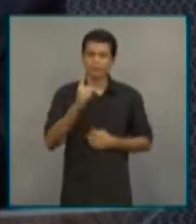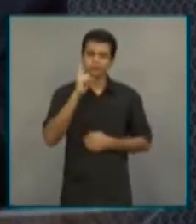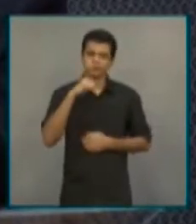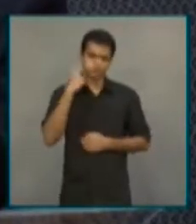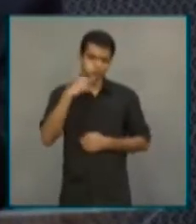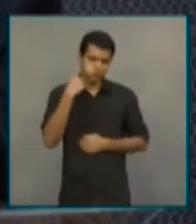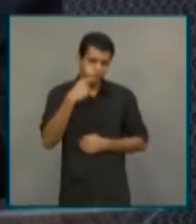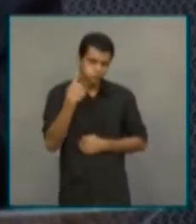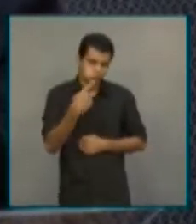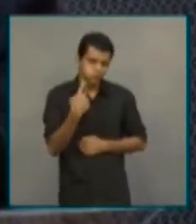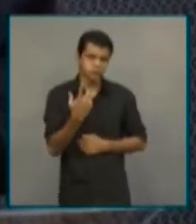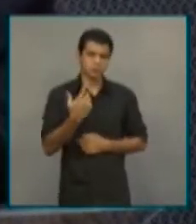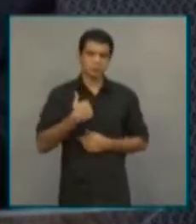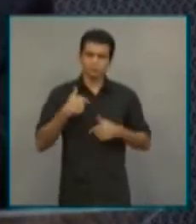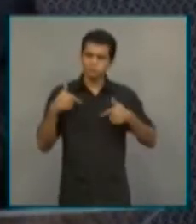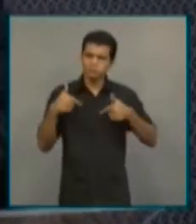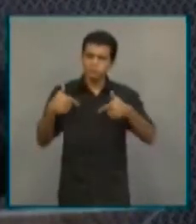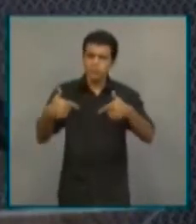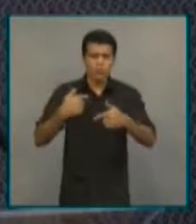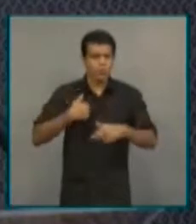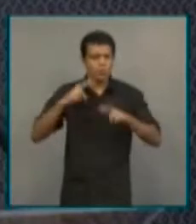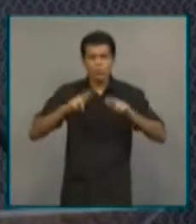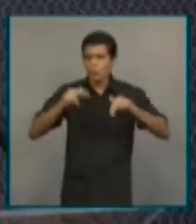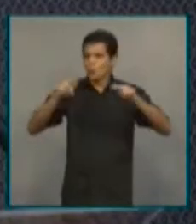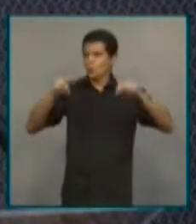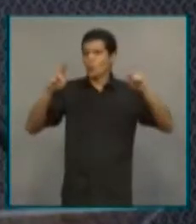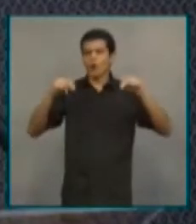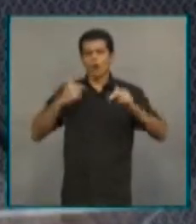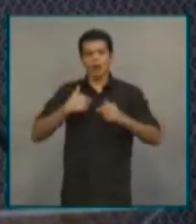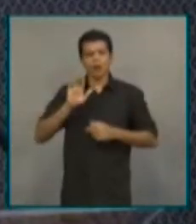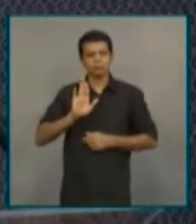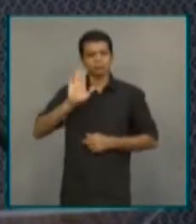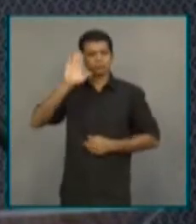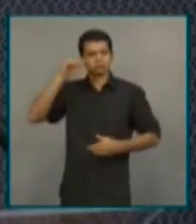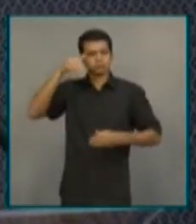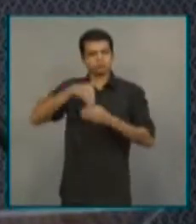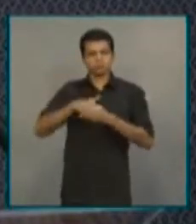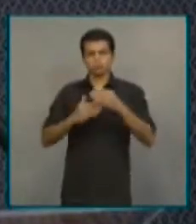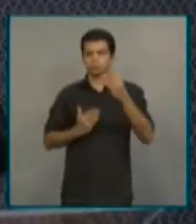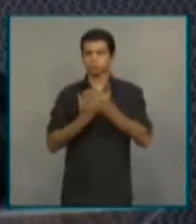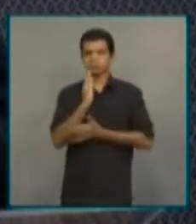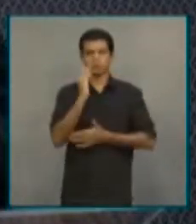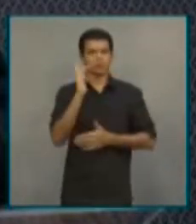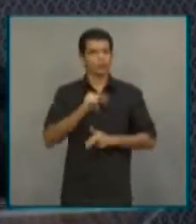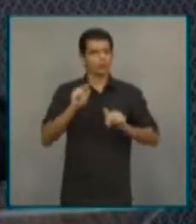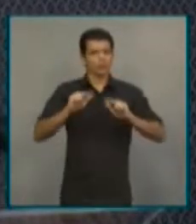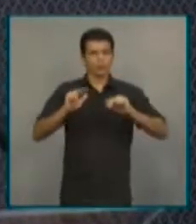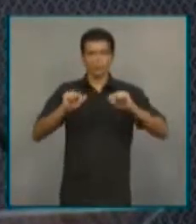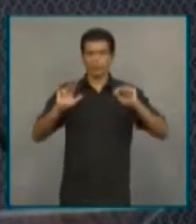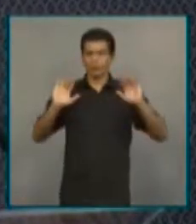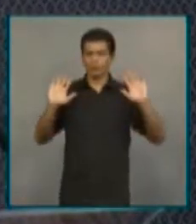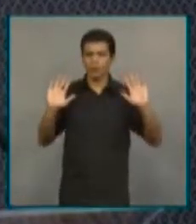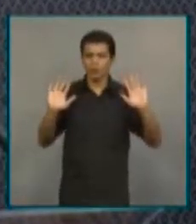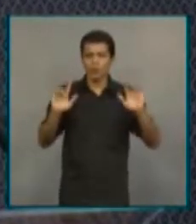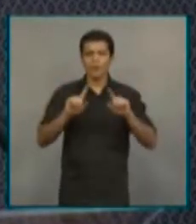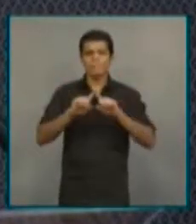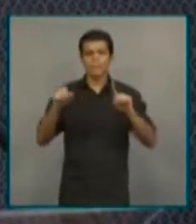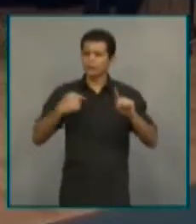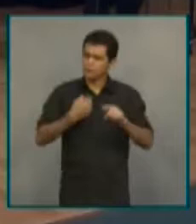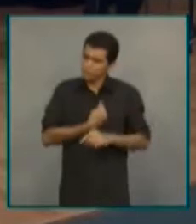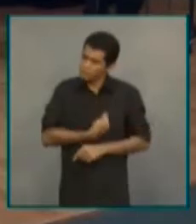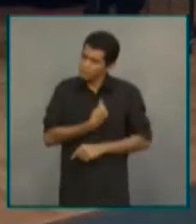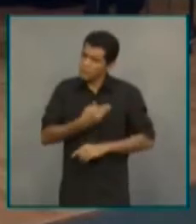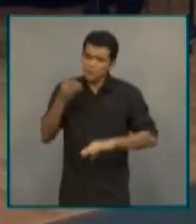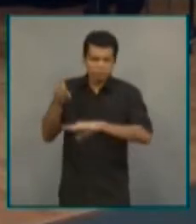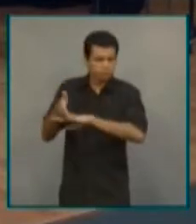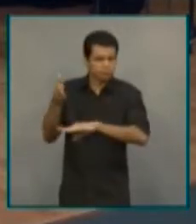momento eu fui eleito em nenhuma chapa, eu sempre participei da vida política da Ordem dos Advogados, porque sou advogado,